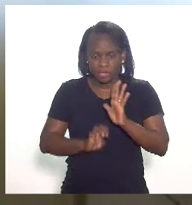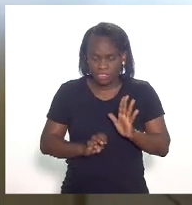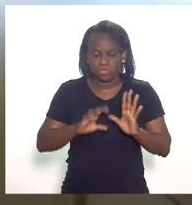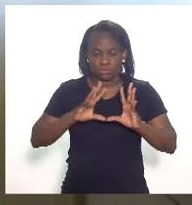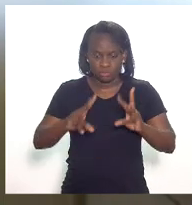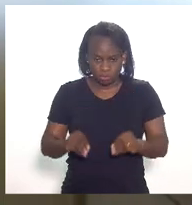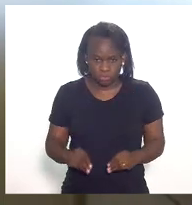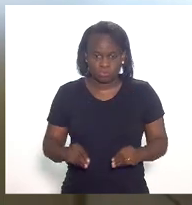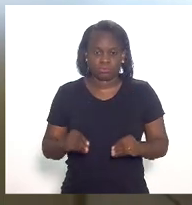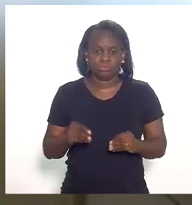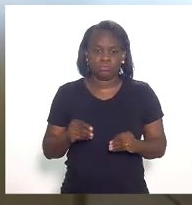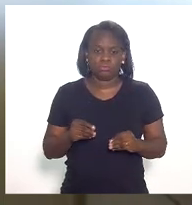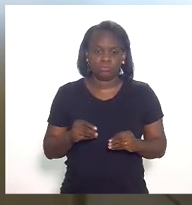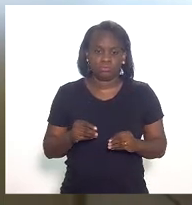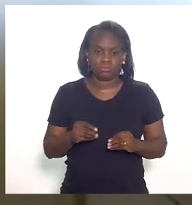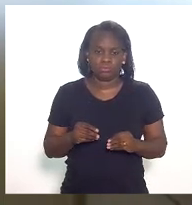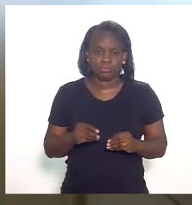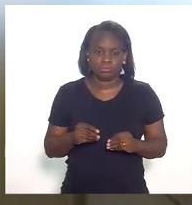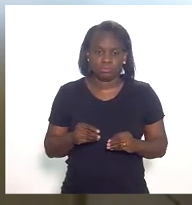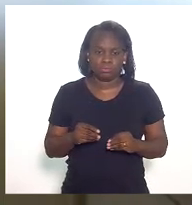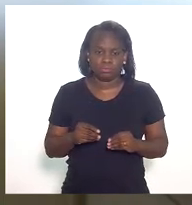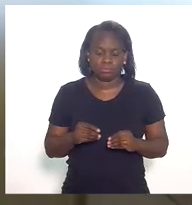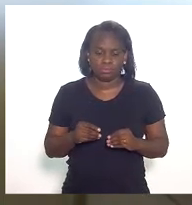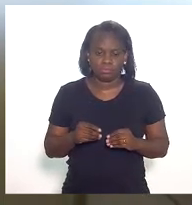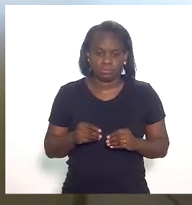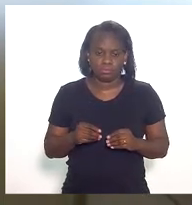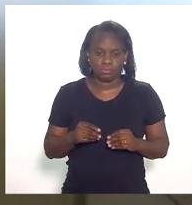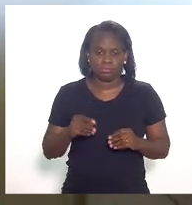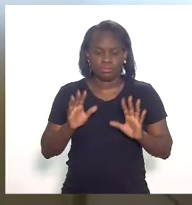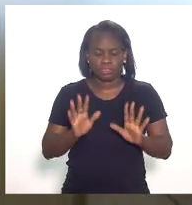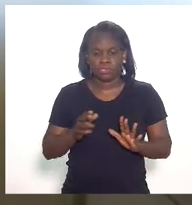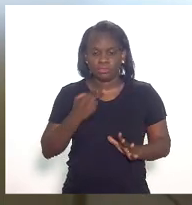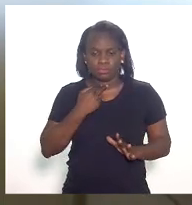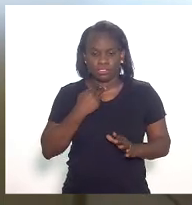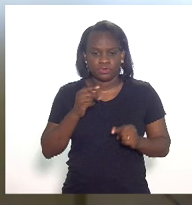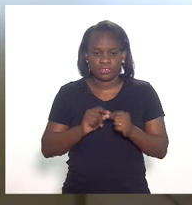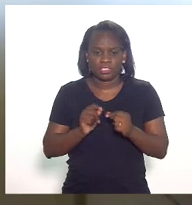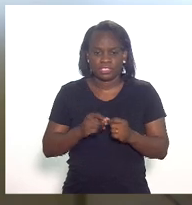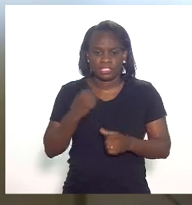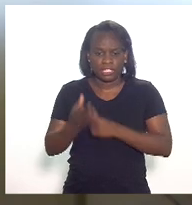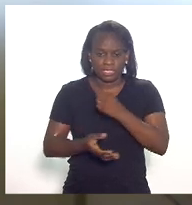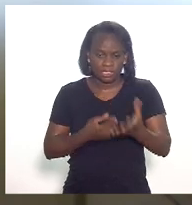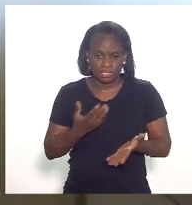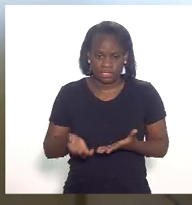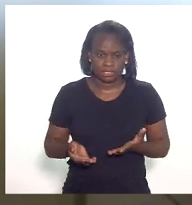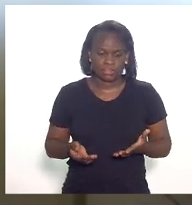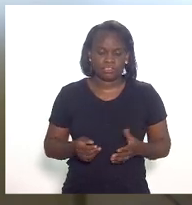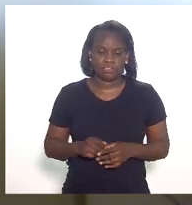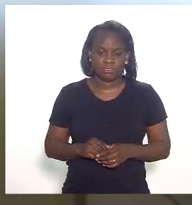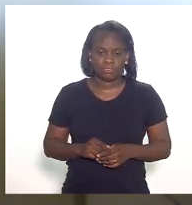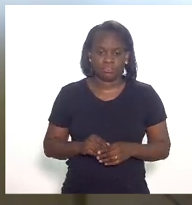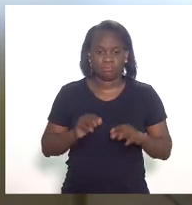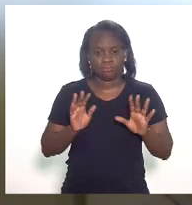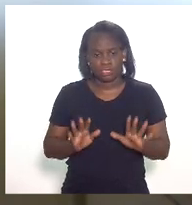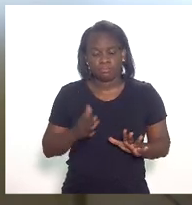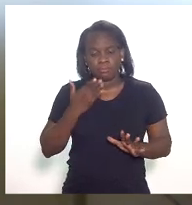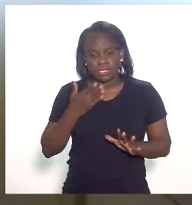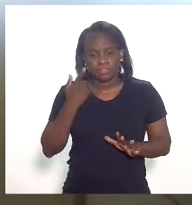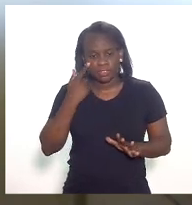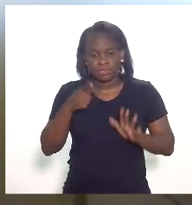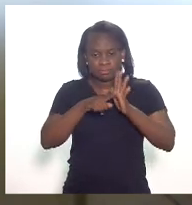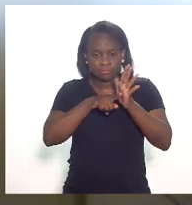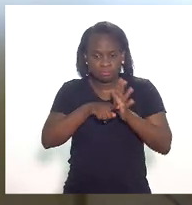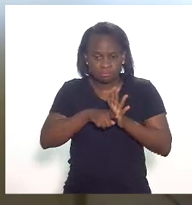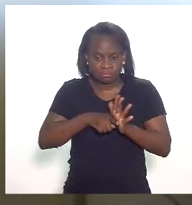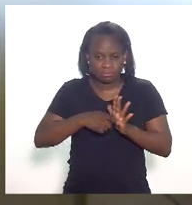com o destino. As públicas não podem fazer doação por fundo. Mas pede para o pessoal